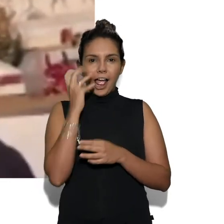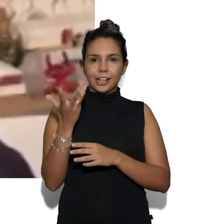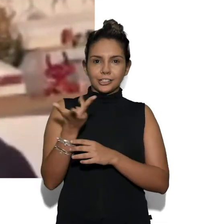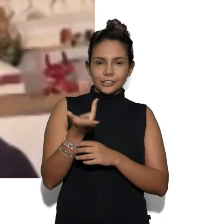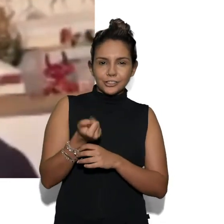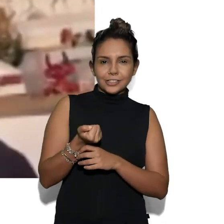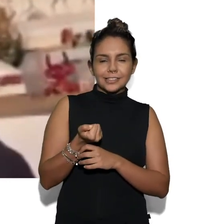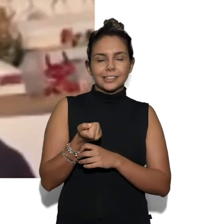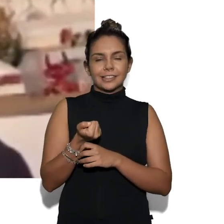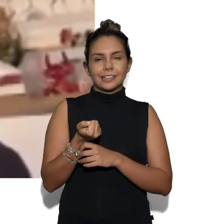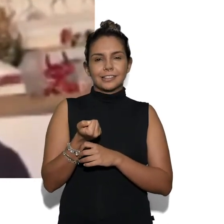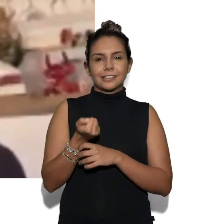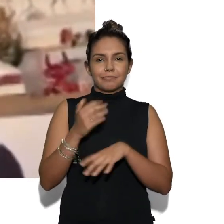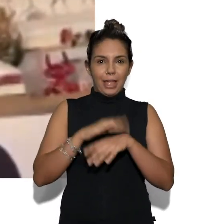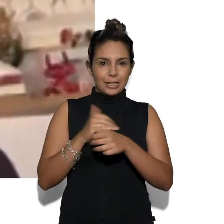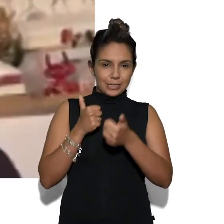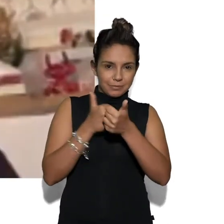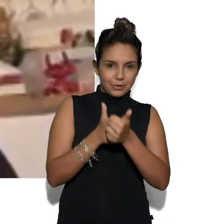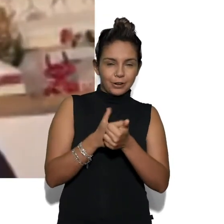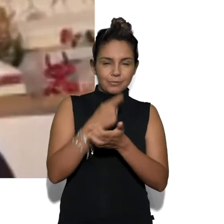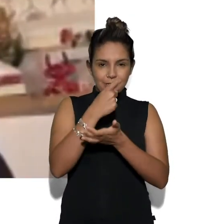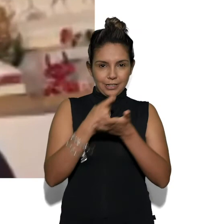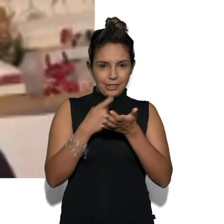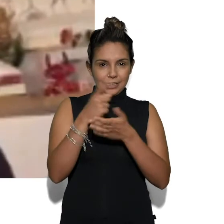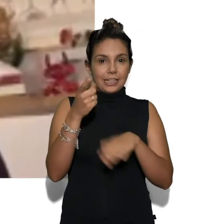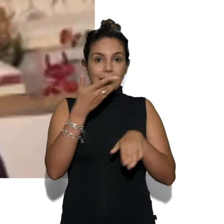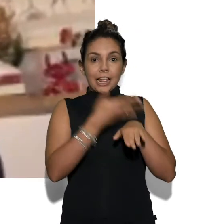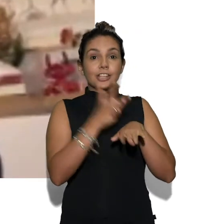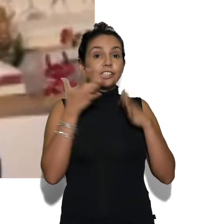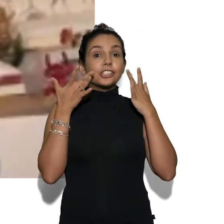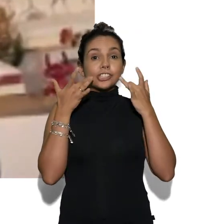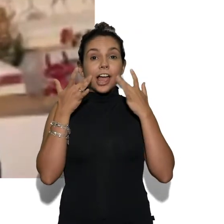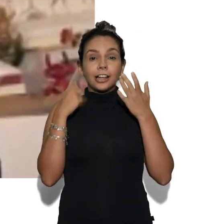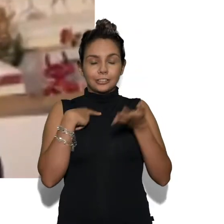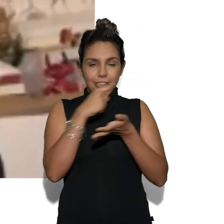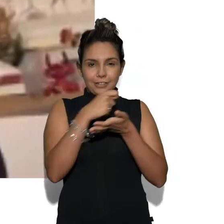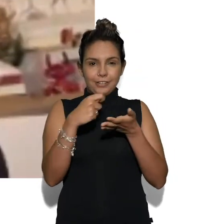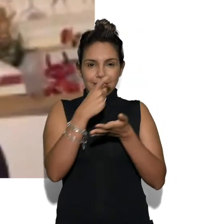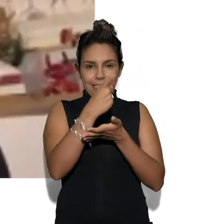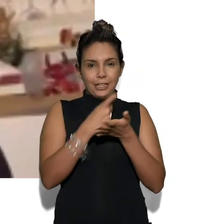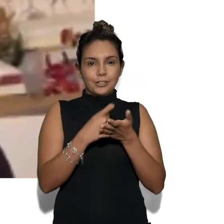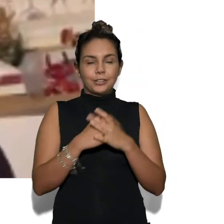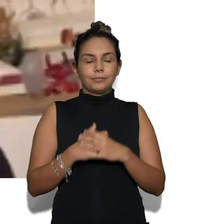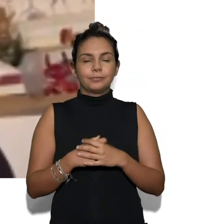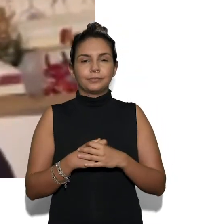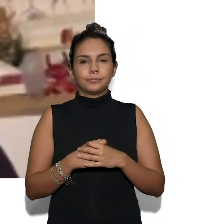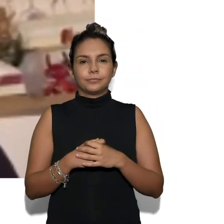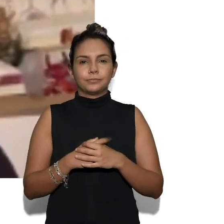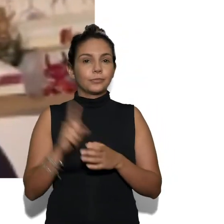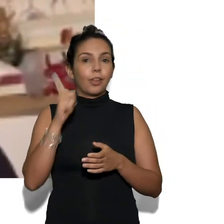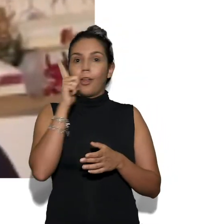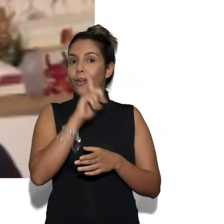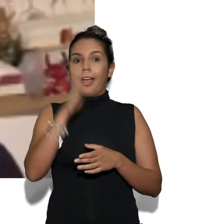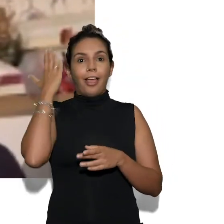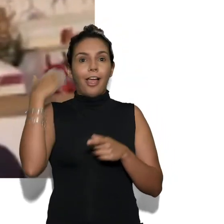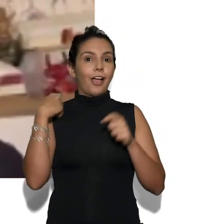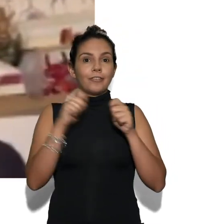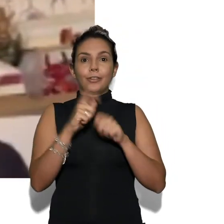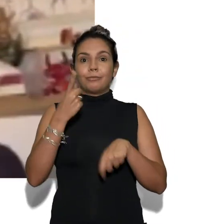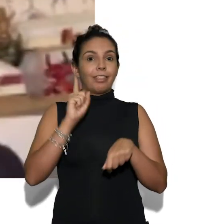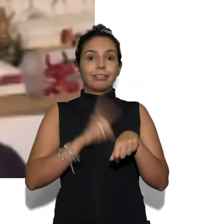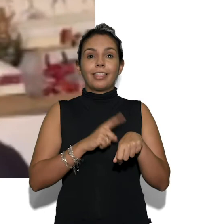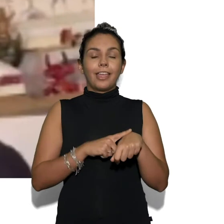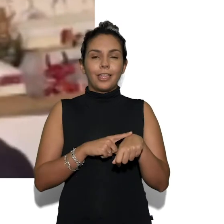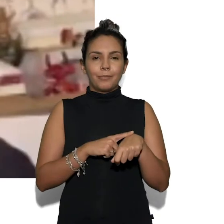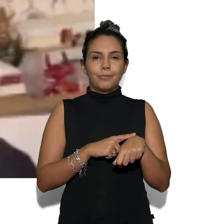artistas plásticos, e por isso textos um pouco mais próximos do ensaio, e isso era algo que eu não